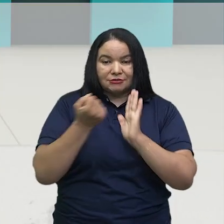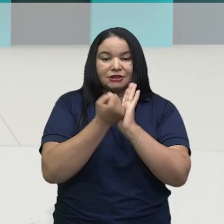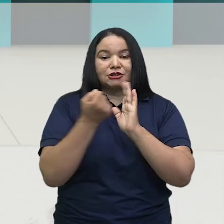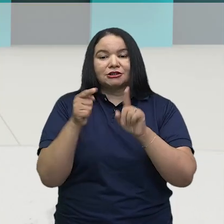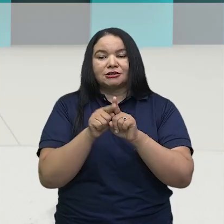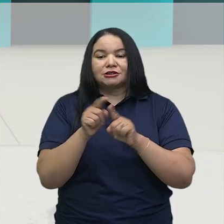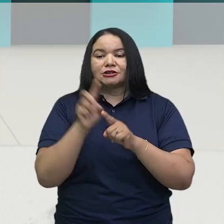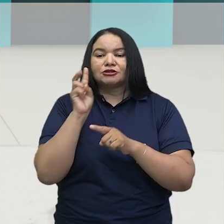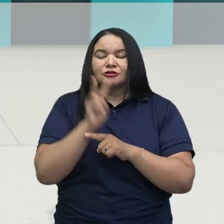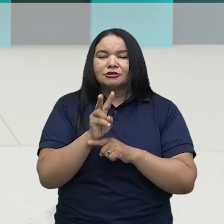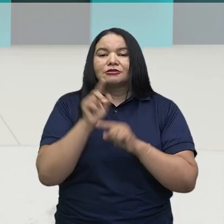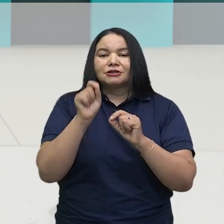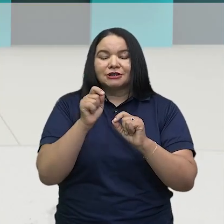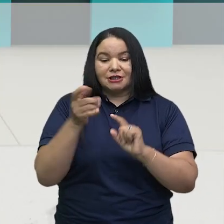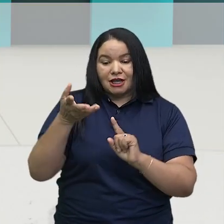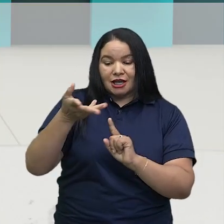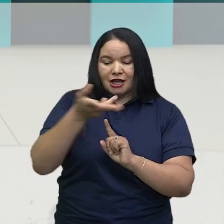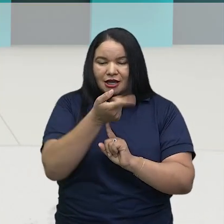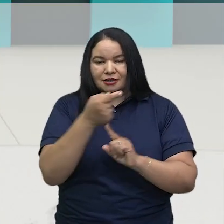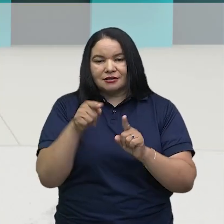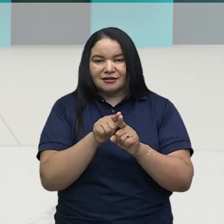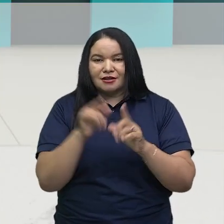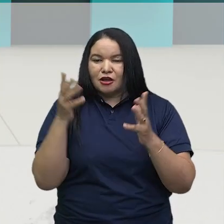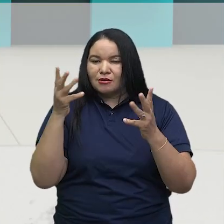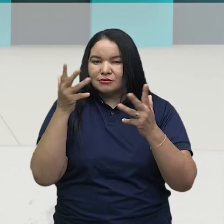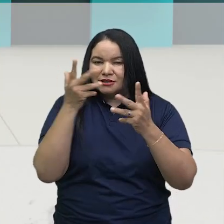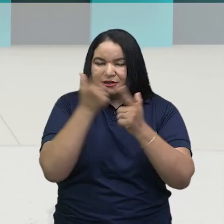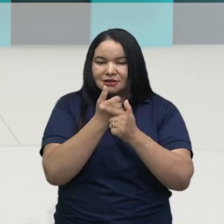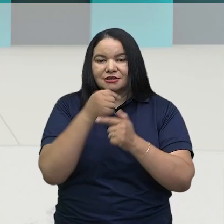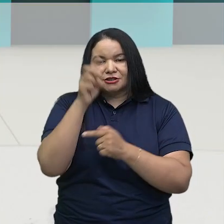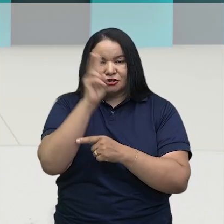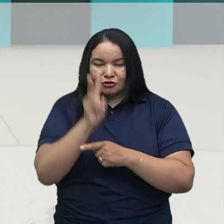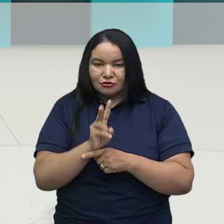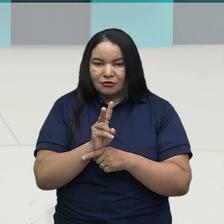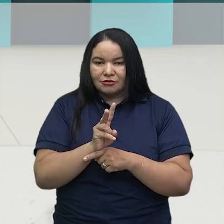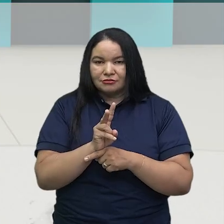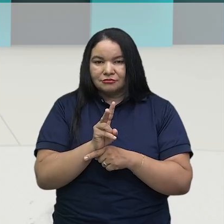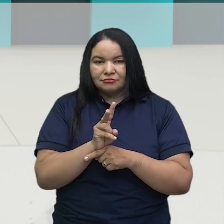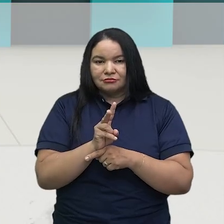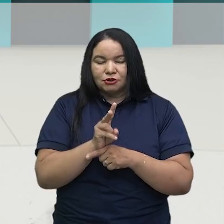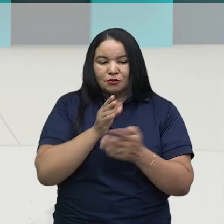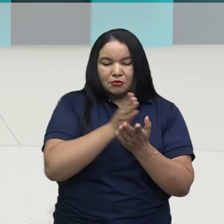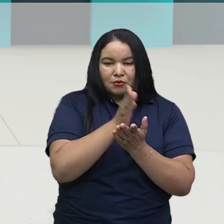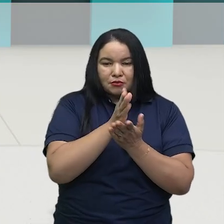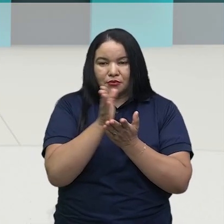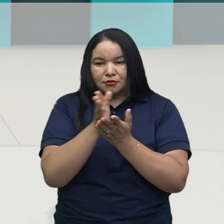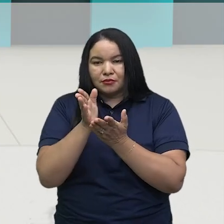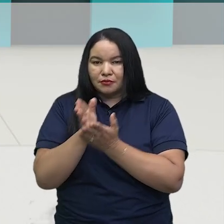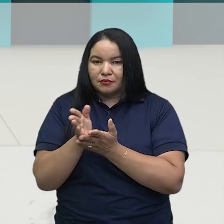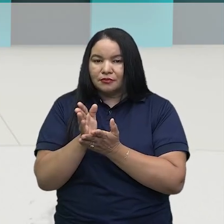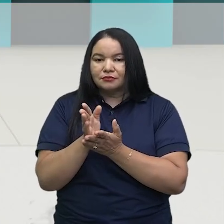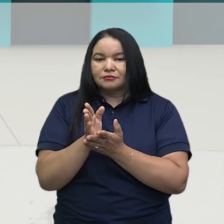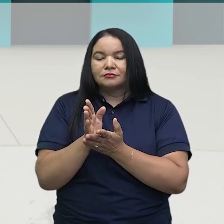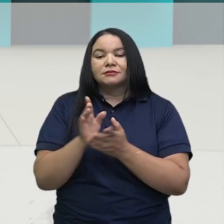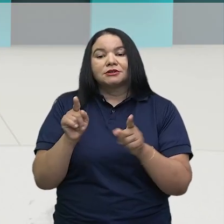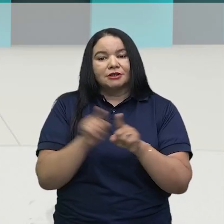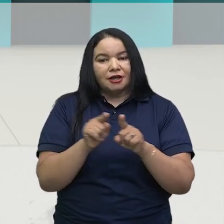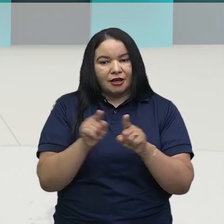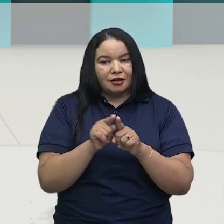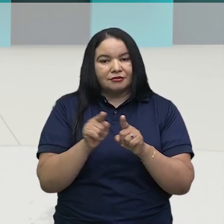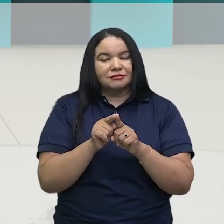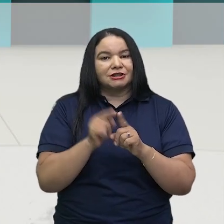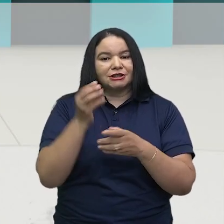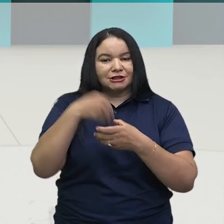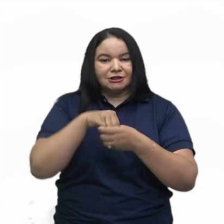o enxergar também a arte e a beleza histórica em vários sentidos, em vários contextos,